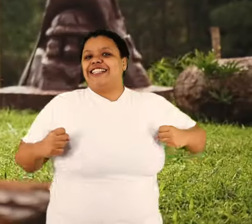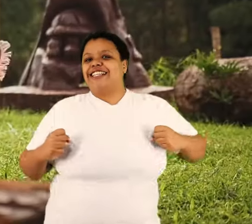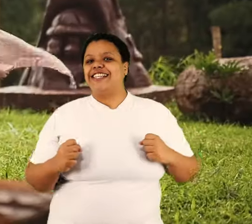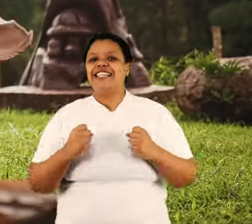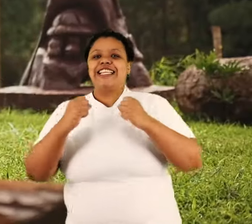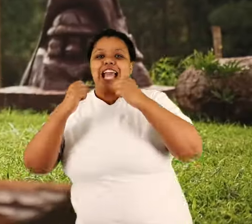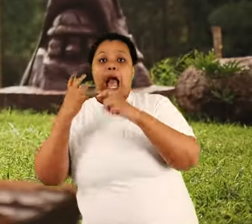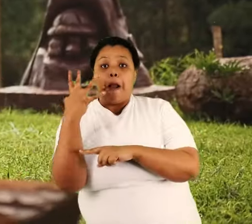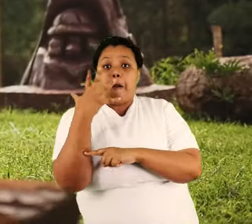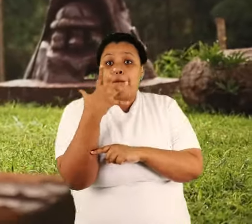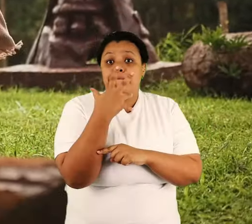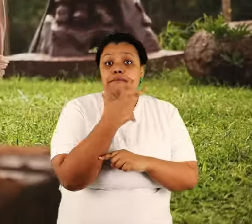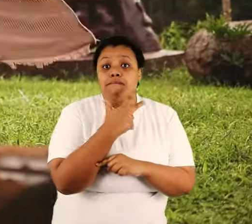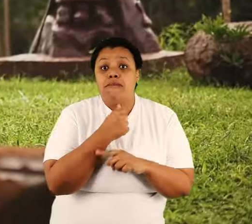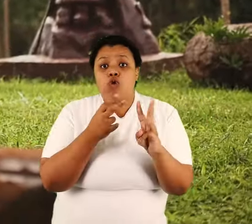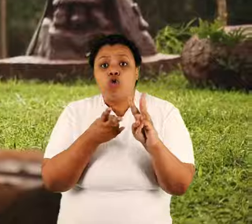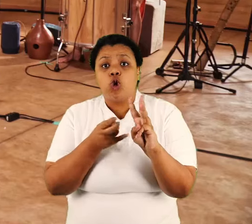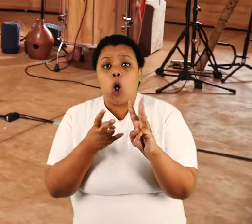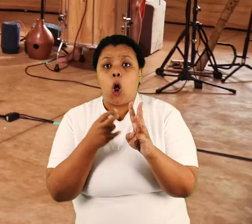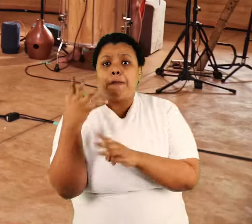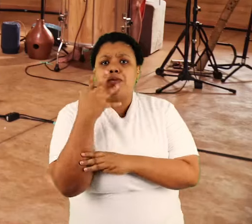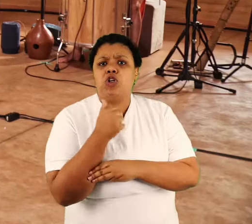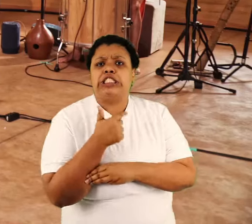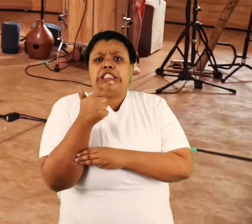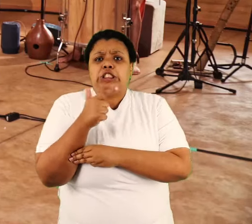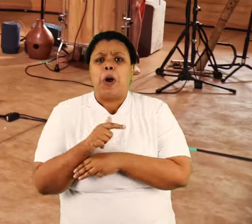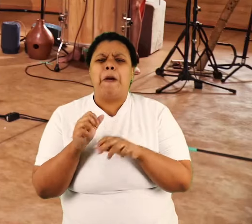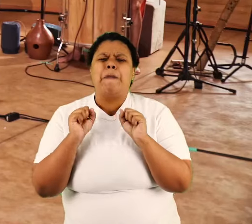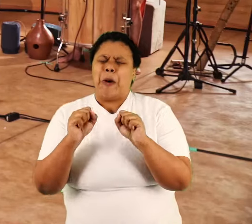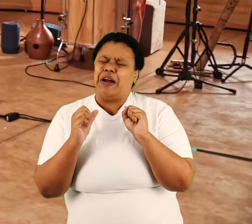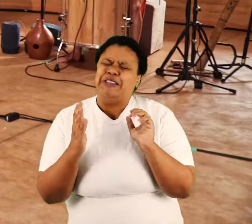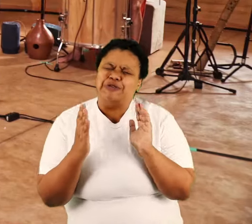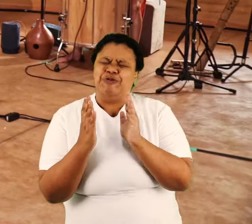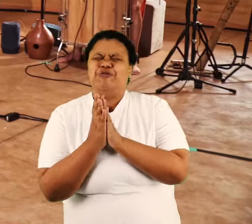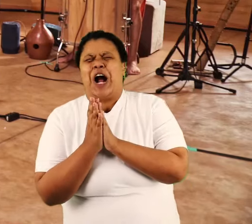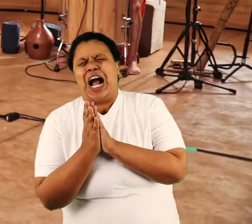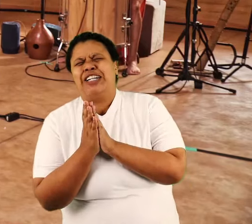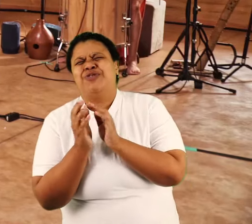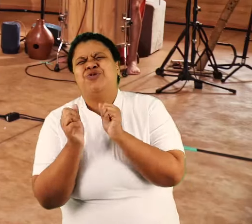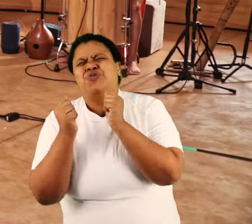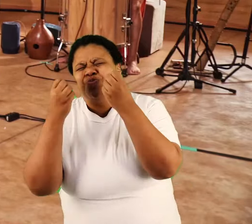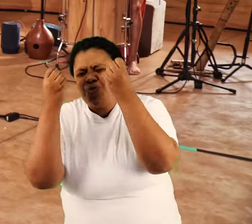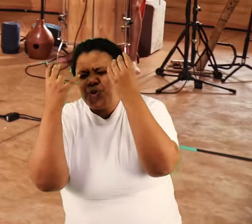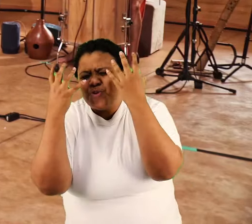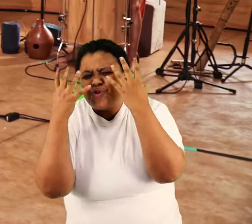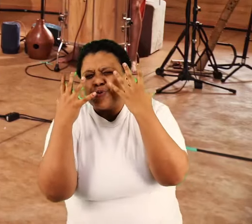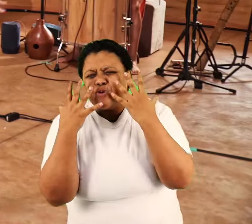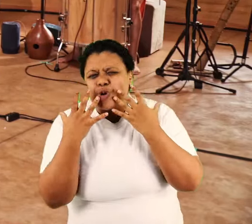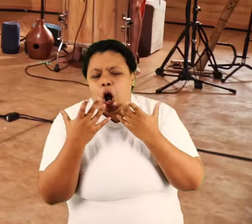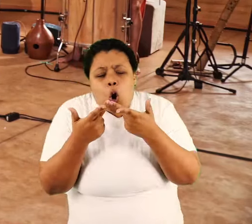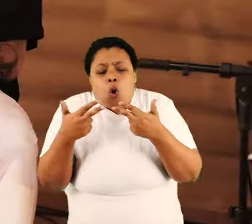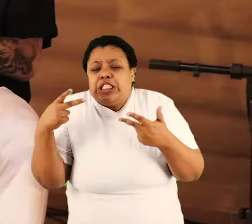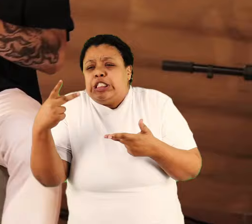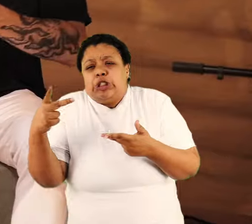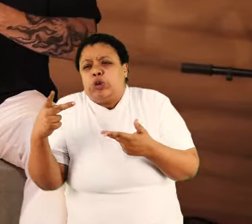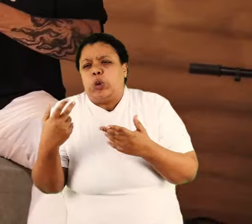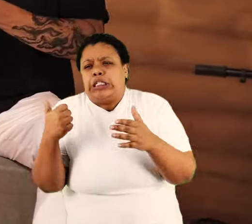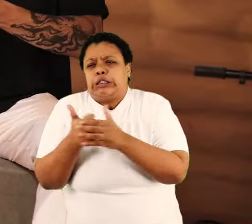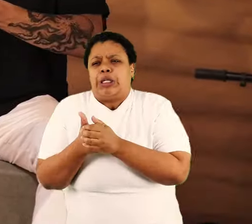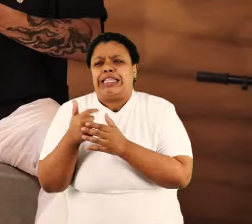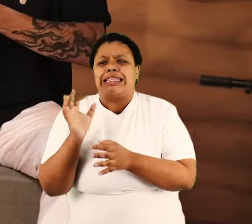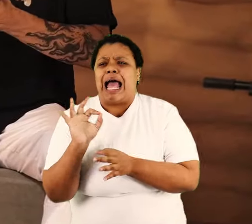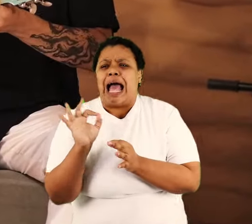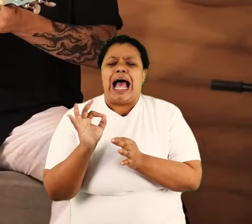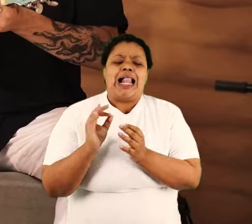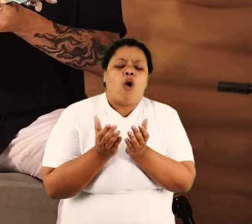vida de novo. Me deixa tocar no seu corpo, não esconde esse teu alguida. Roda